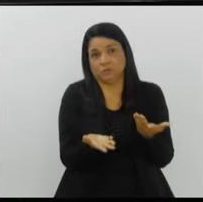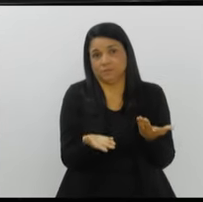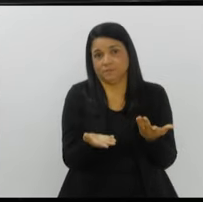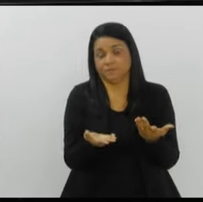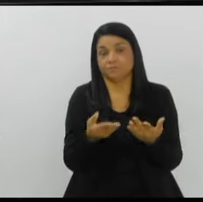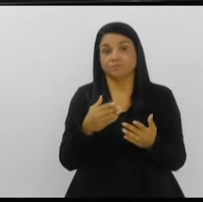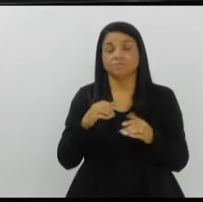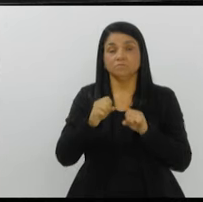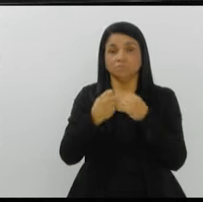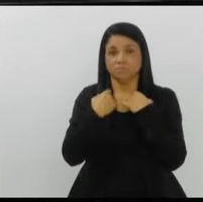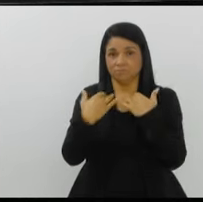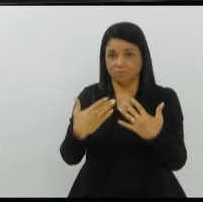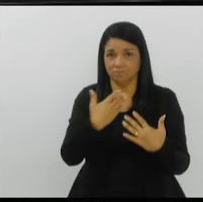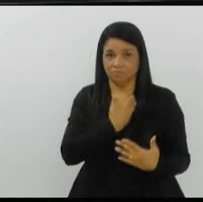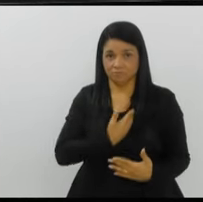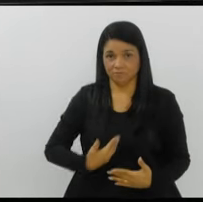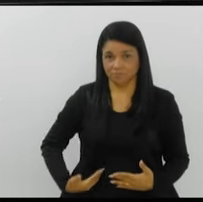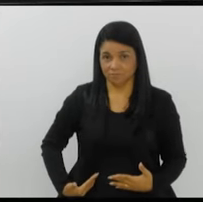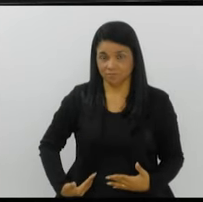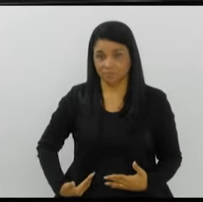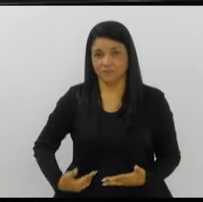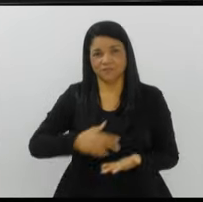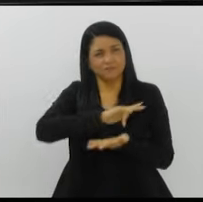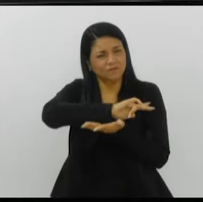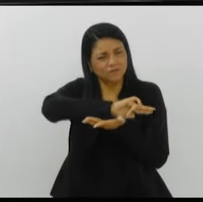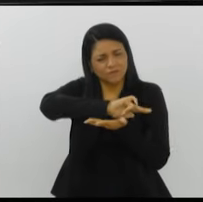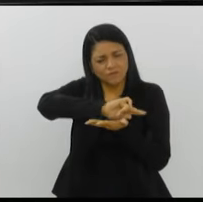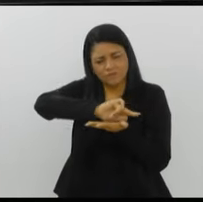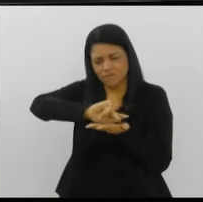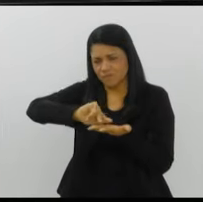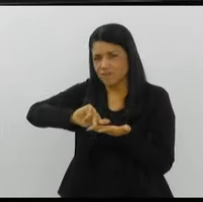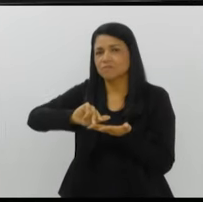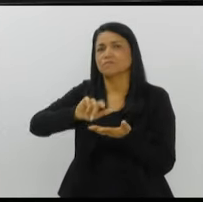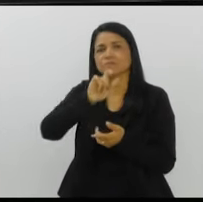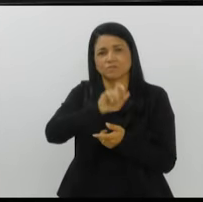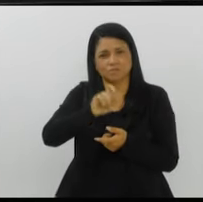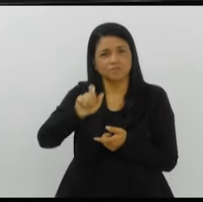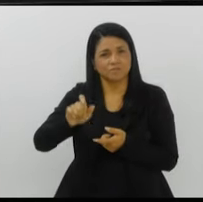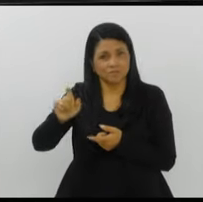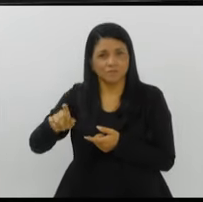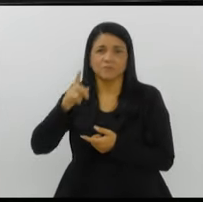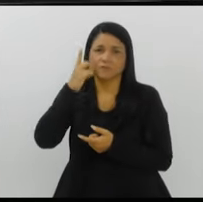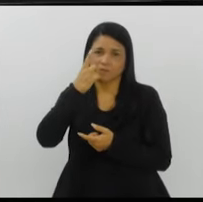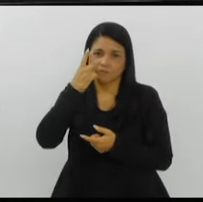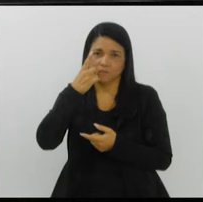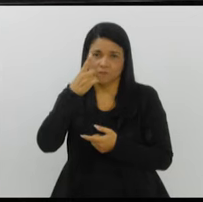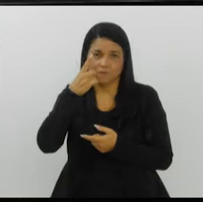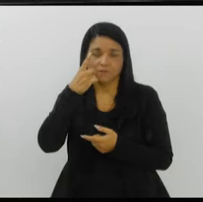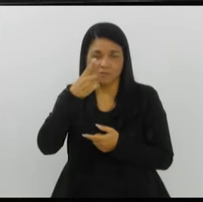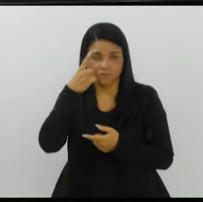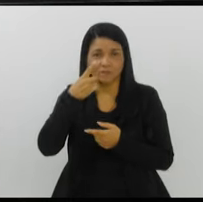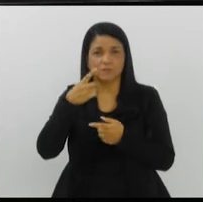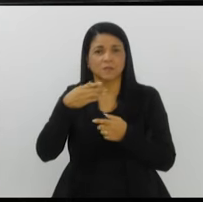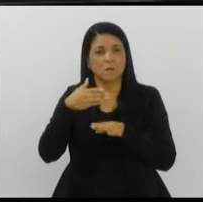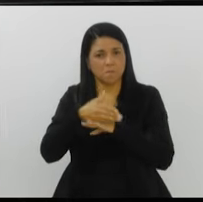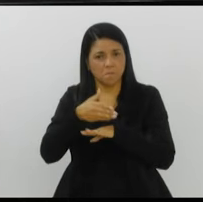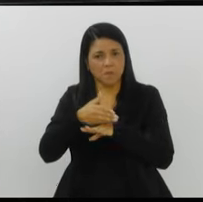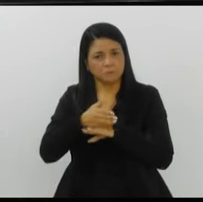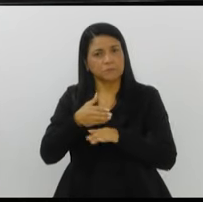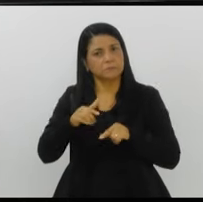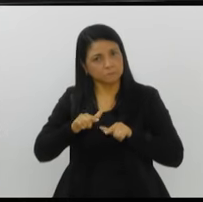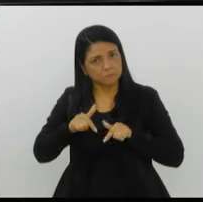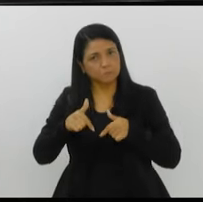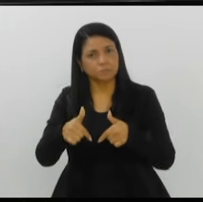Audiência pública, teve diversos outros parlamentares presentes, com participações muito